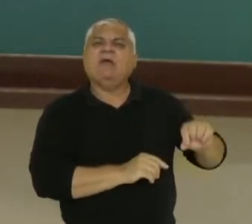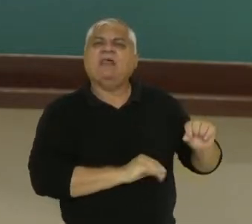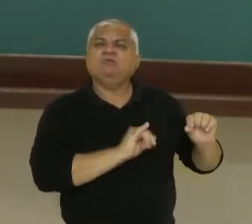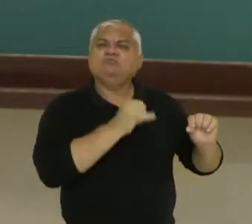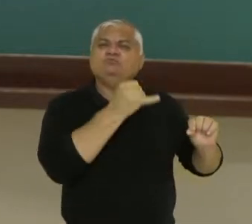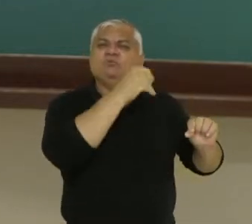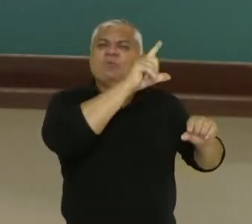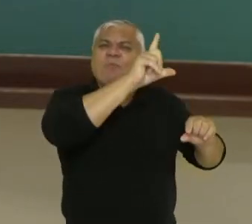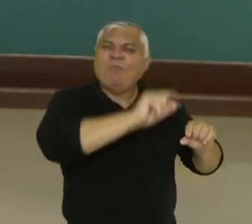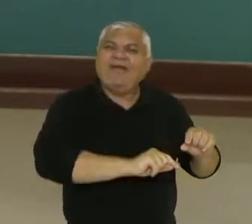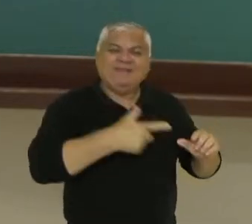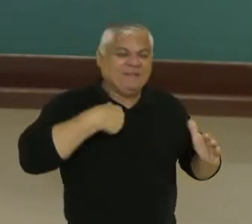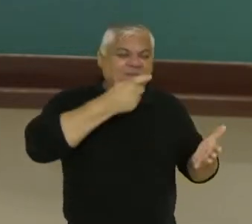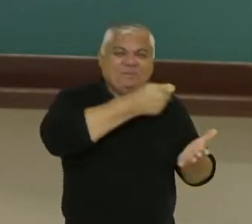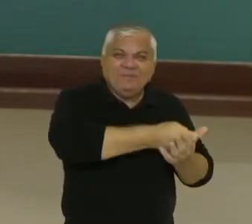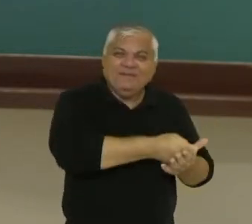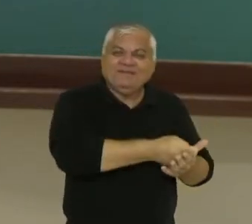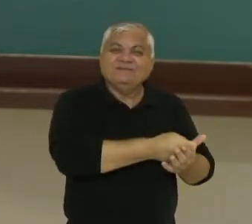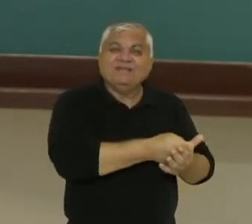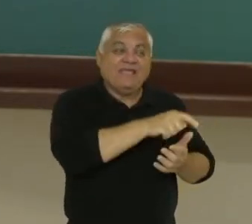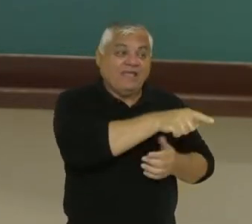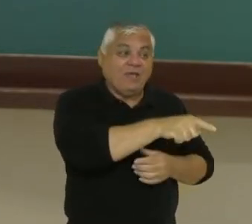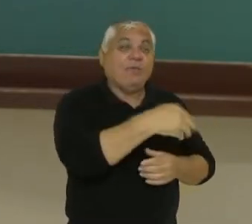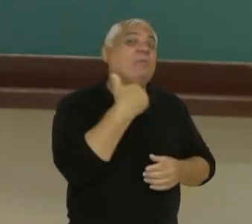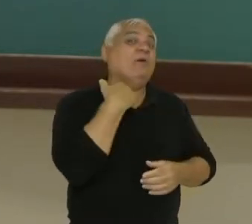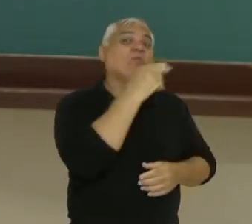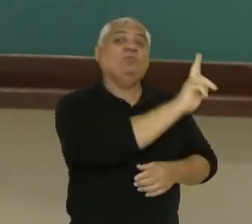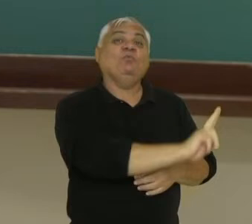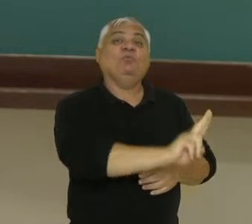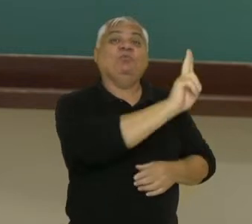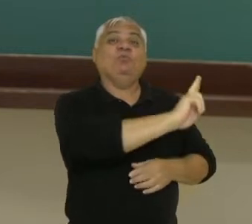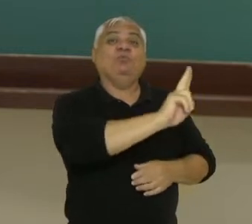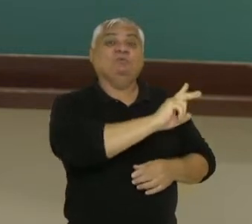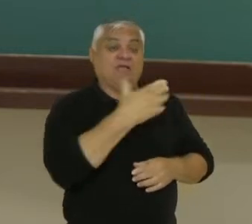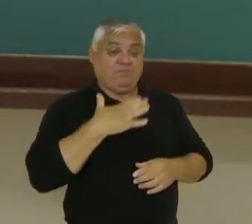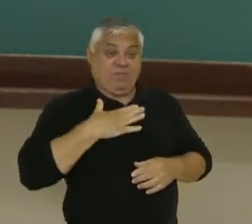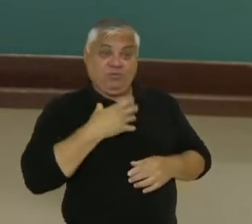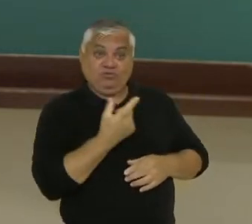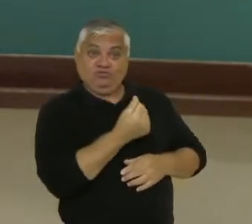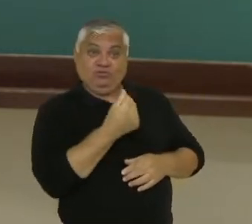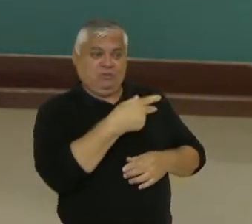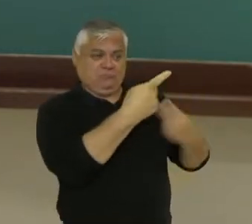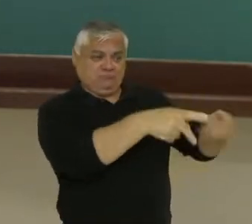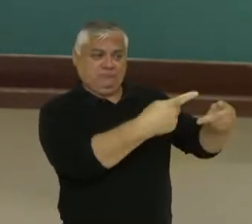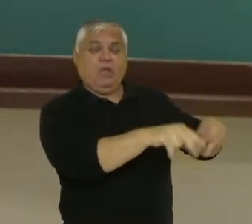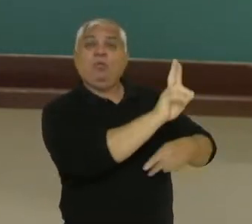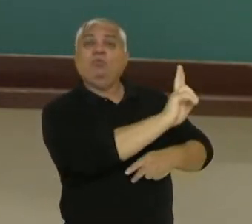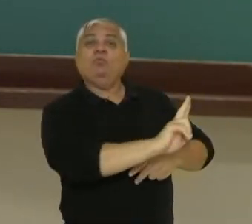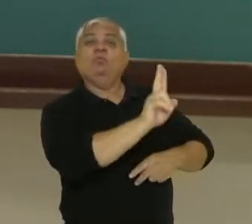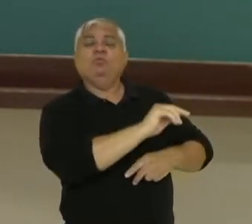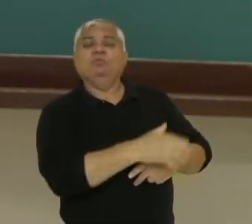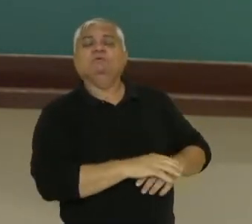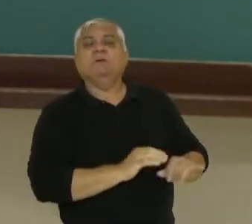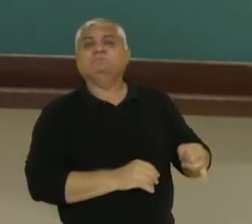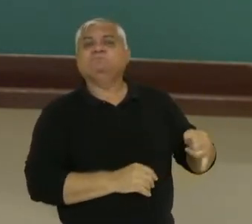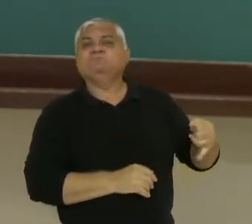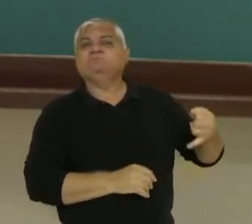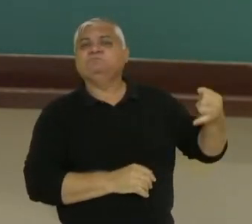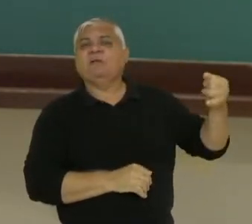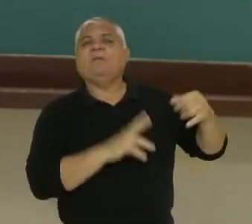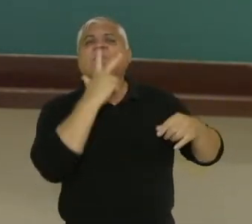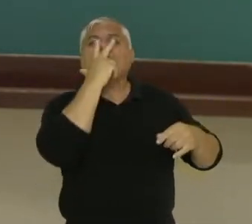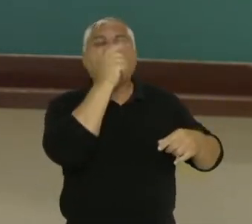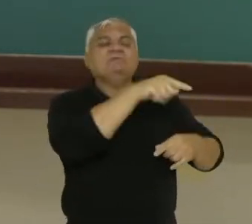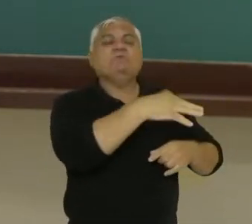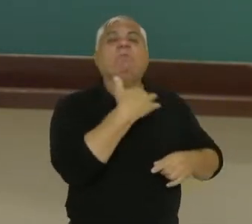da gente para aquele aluguel do nosso dinheiro, né? Através dos CDBs. E depois ele aluga esse